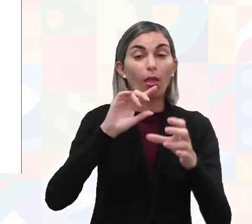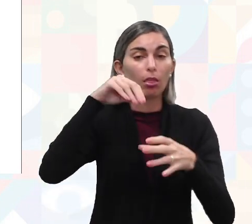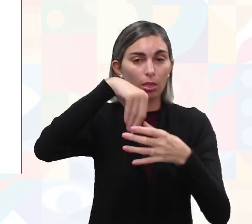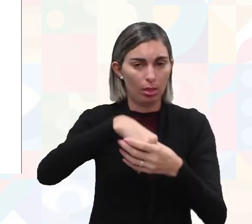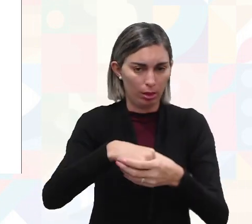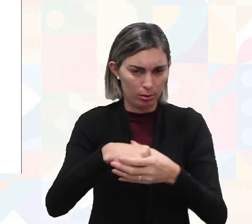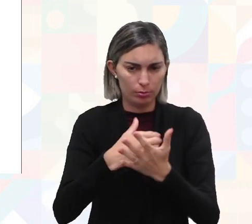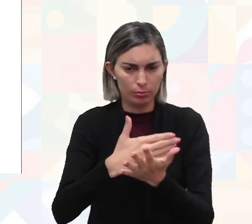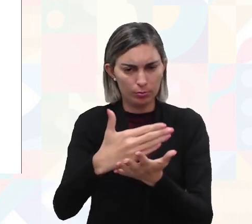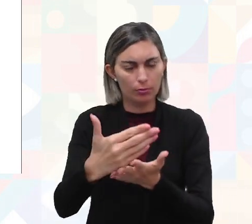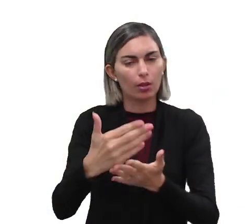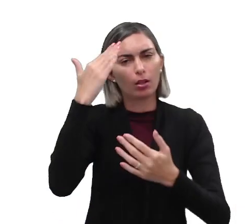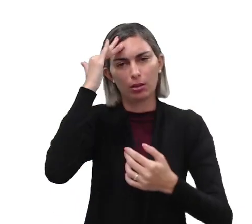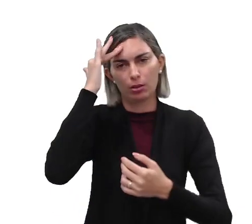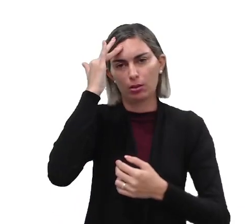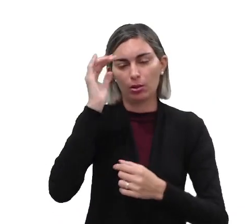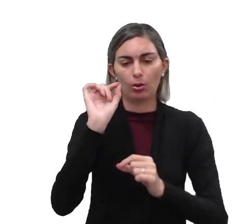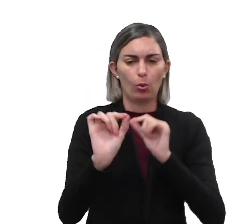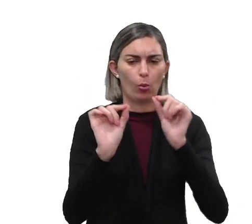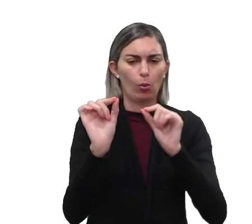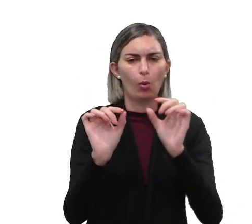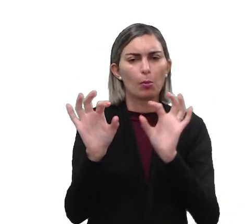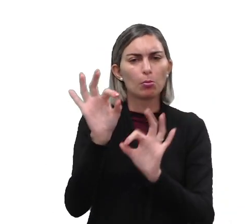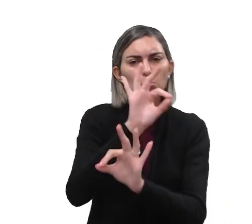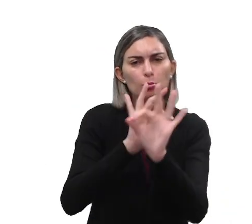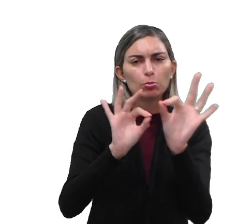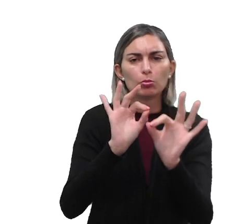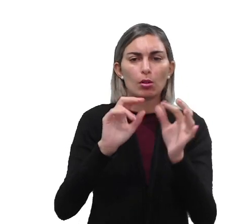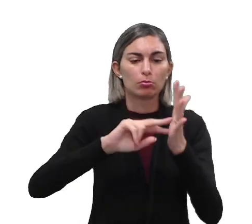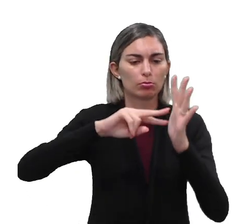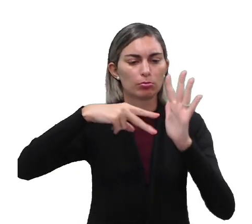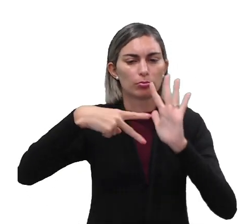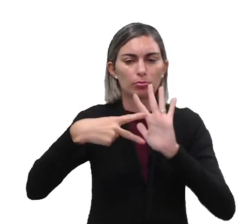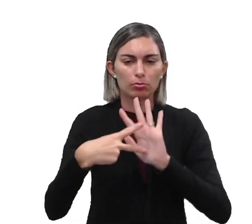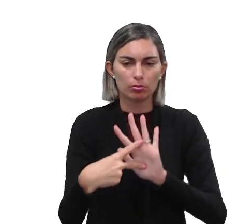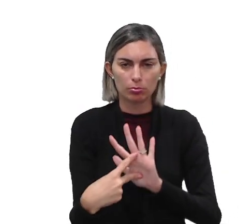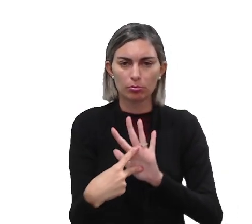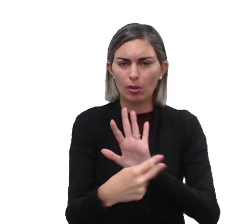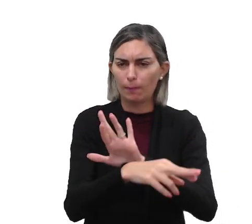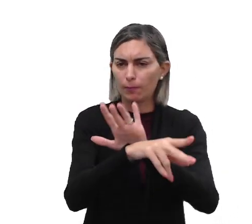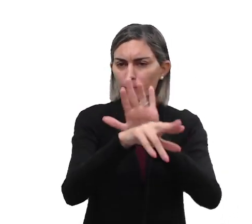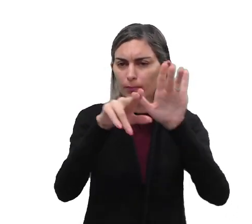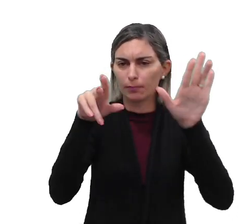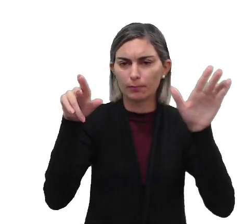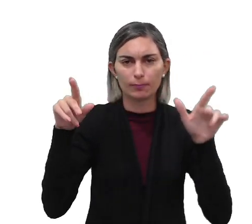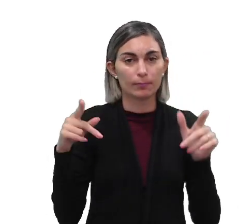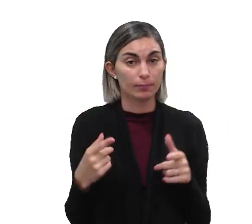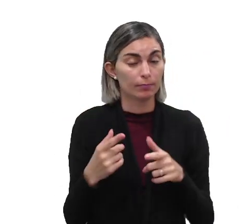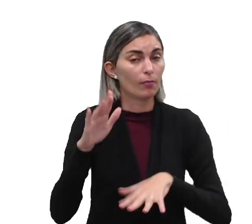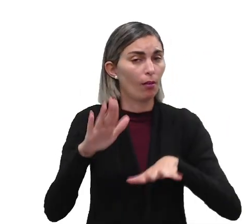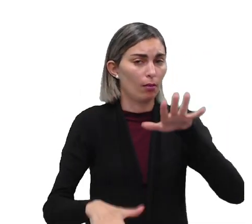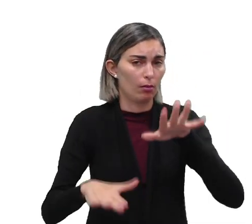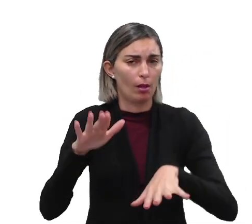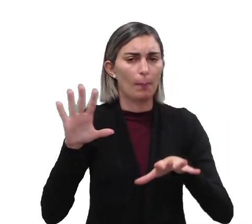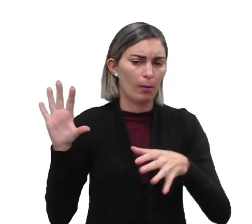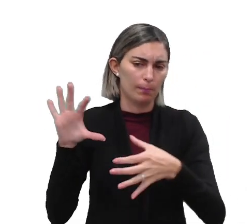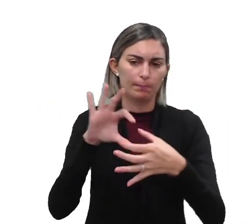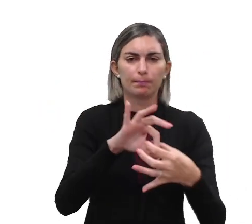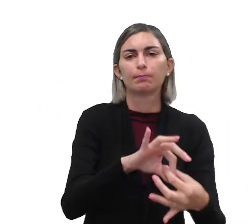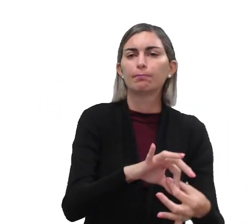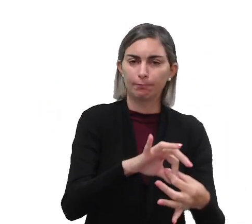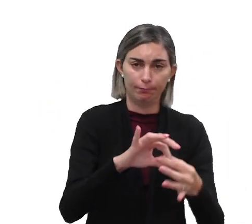da forma, a gente vai entender que a forma pode ter significados muito diferentes, dependendo do